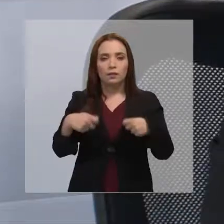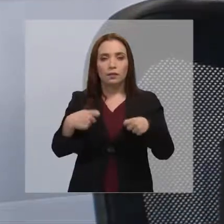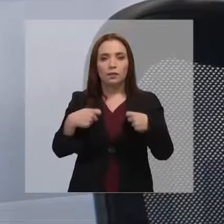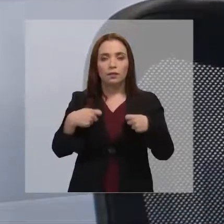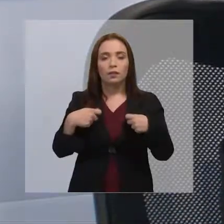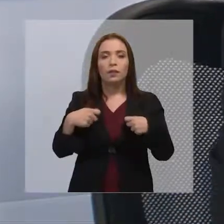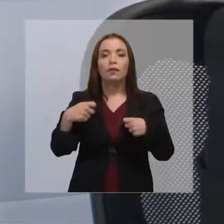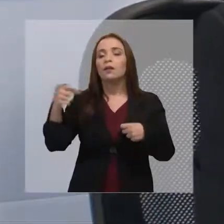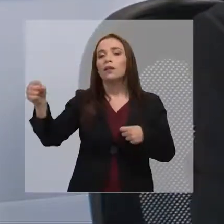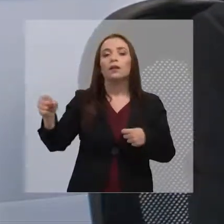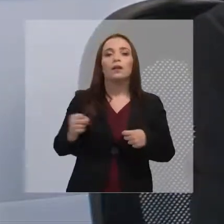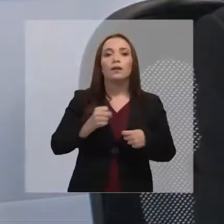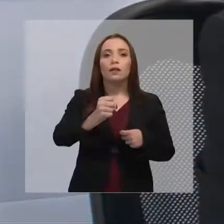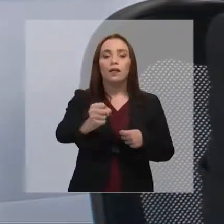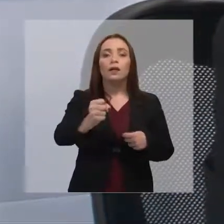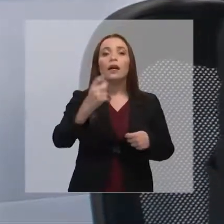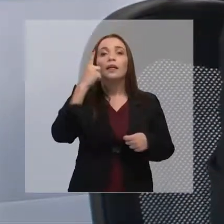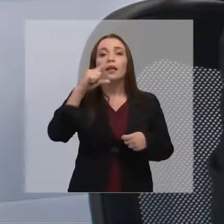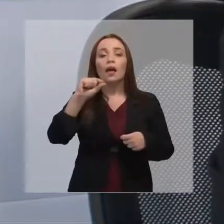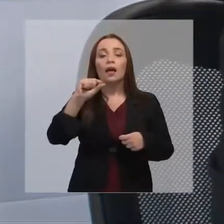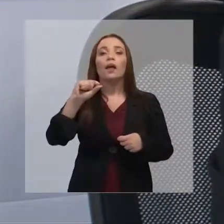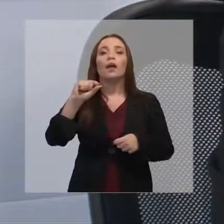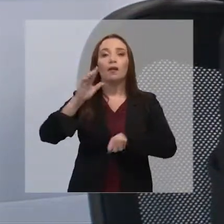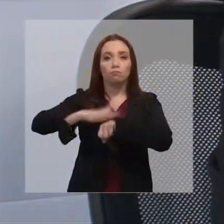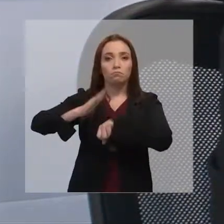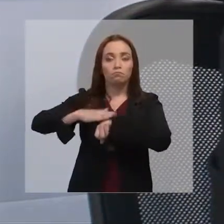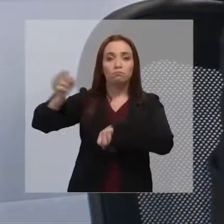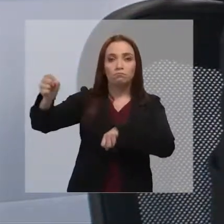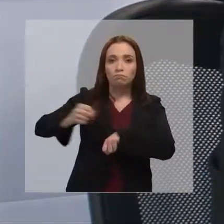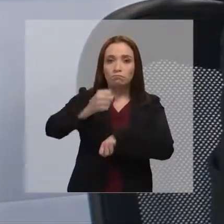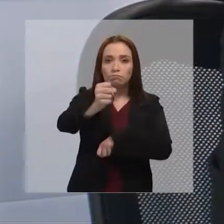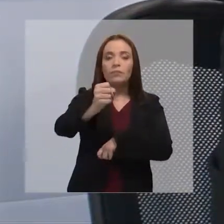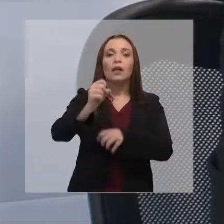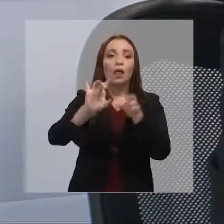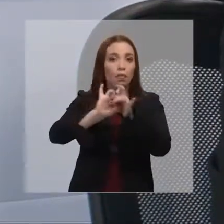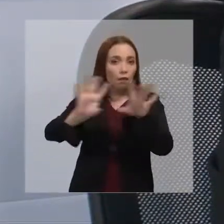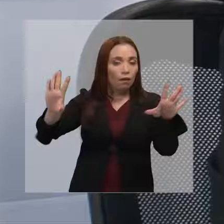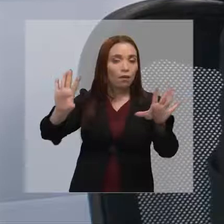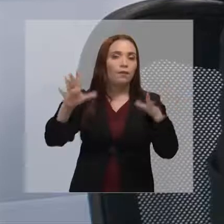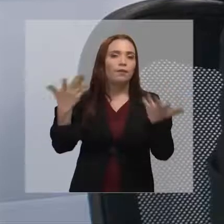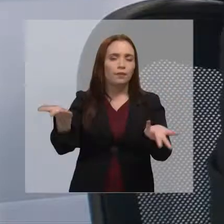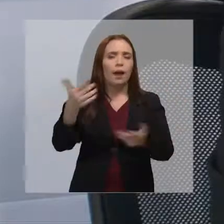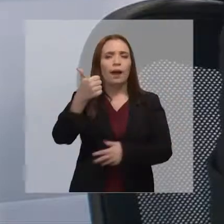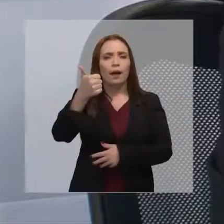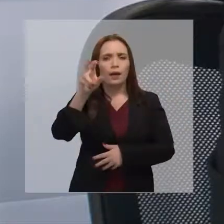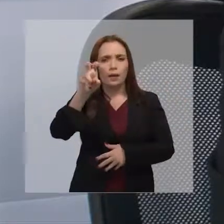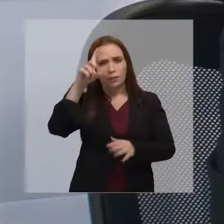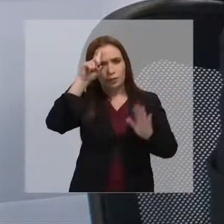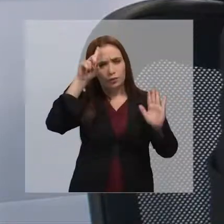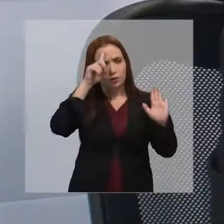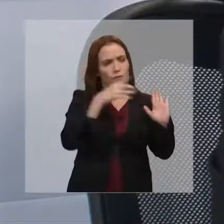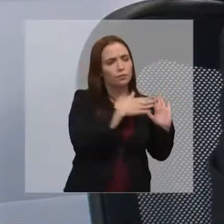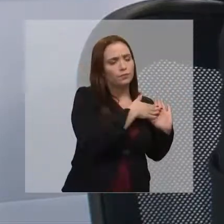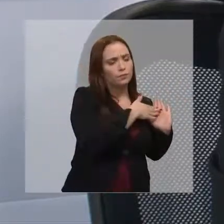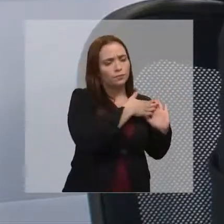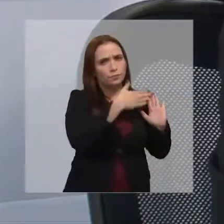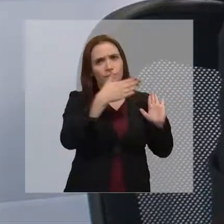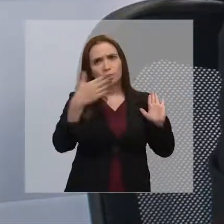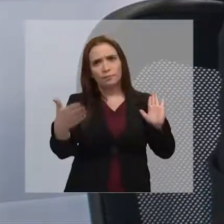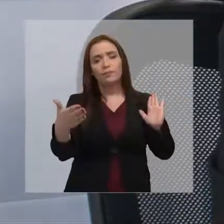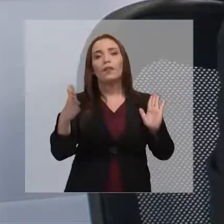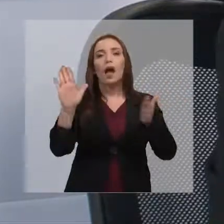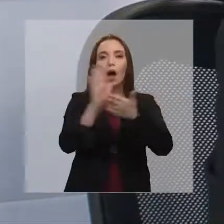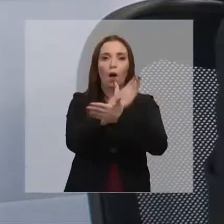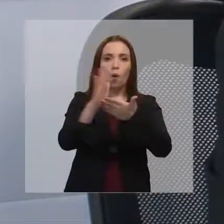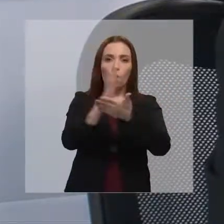parlamentar que o fez. Quer dizer, você nota que nesses últimos 15 dias houve uma revolta por